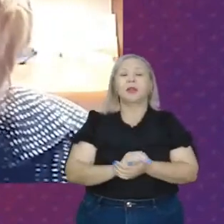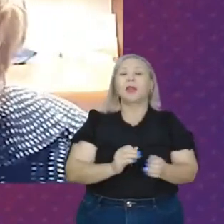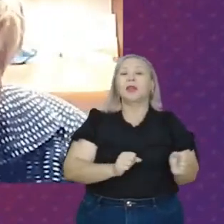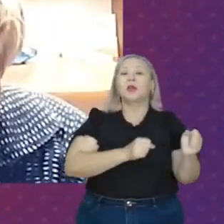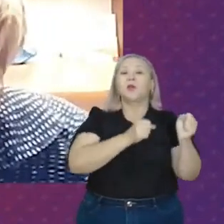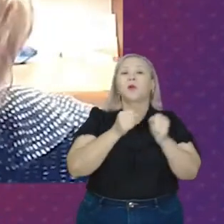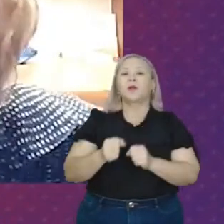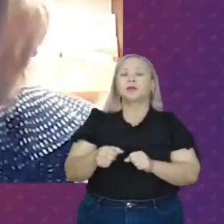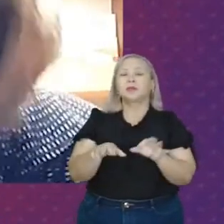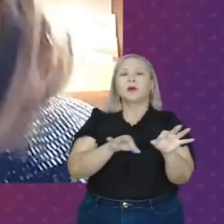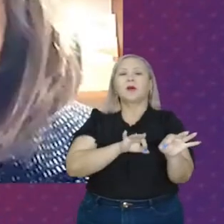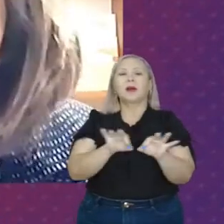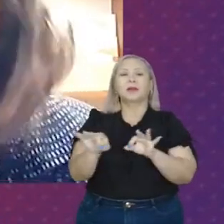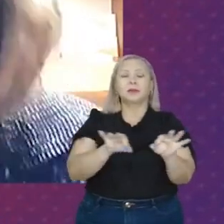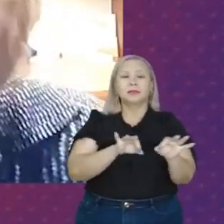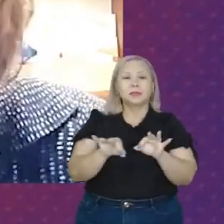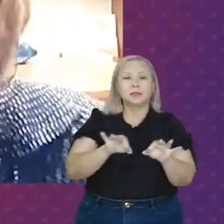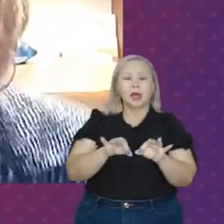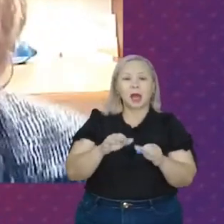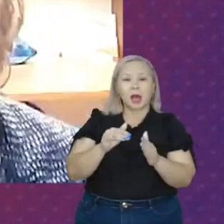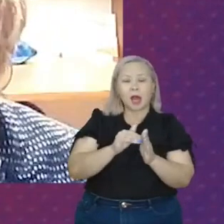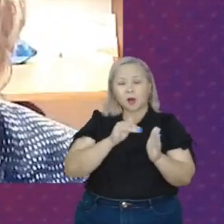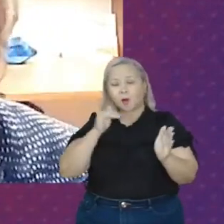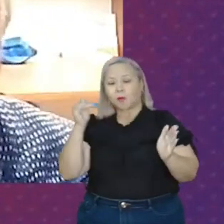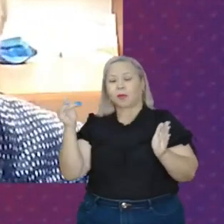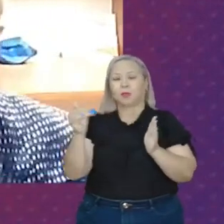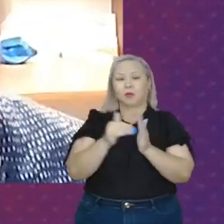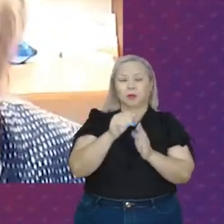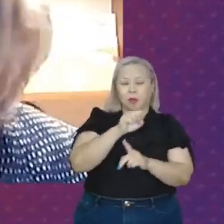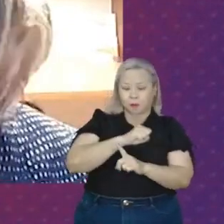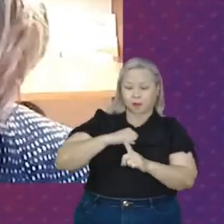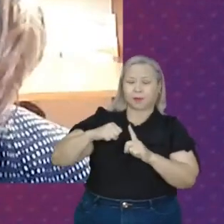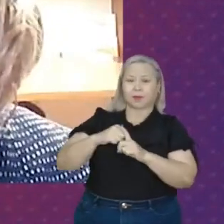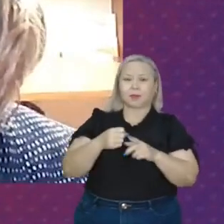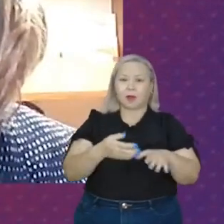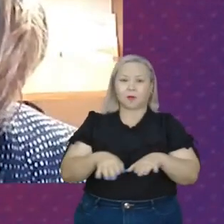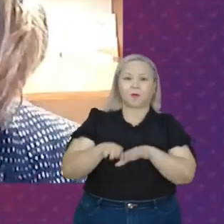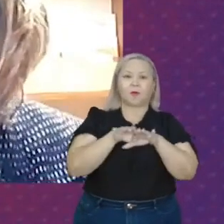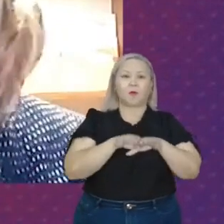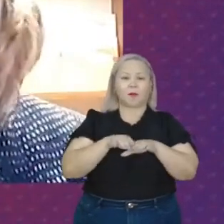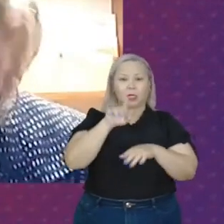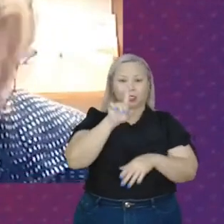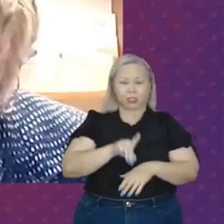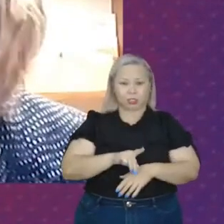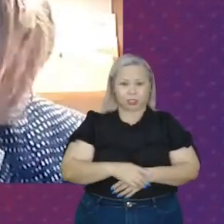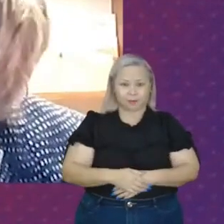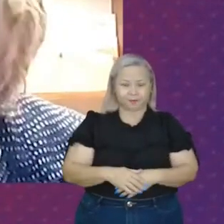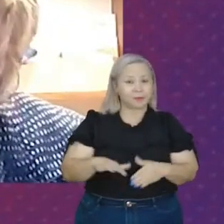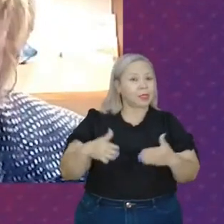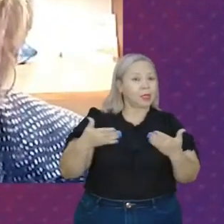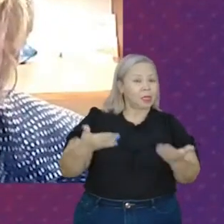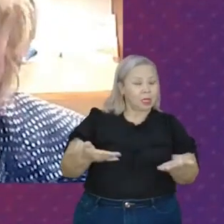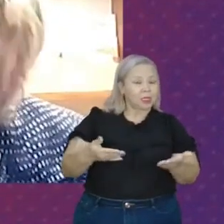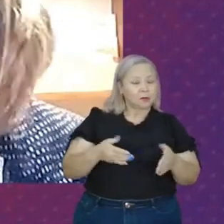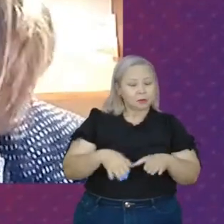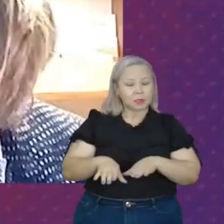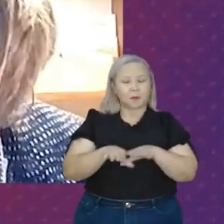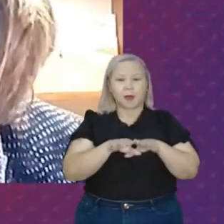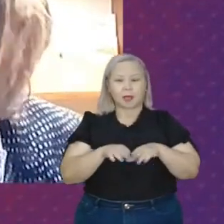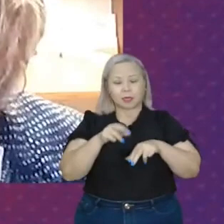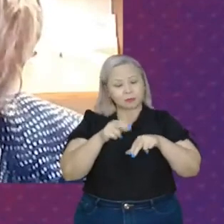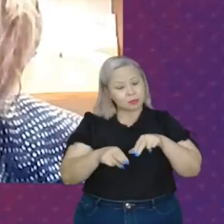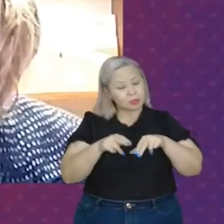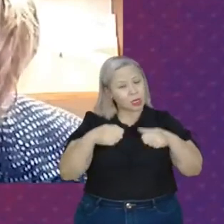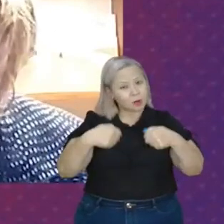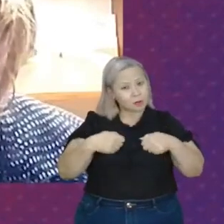possamos construir e dar concretude a uma sociedade com igualdade de direitos. Então, nós temos a paridade de